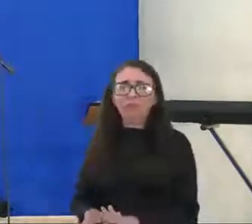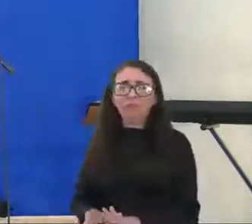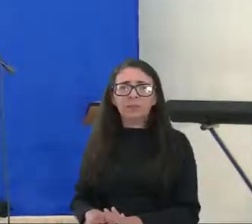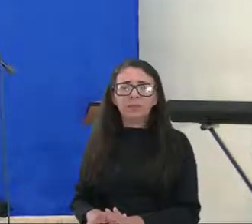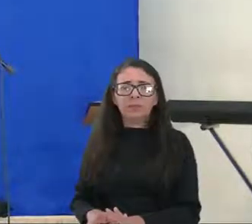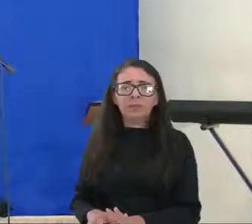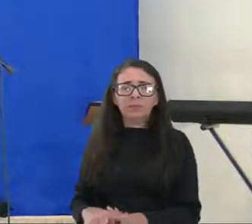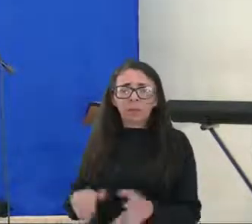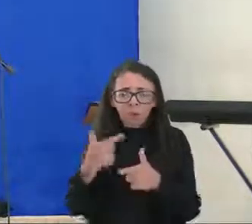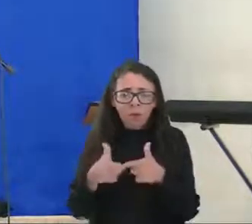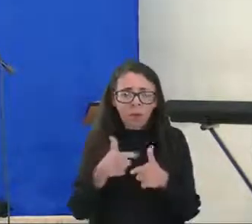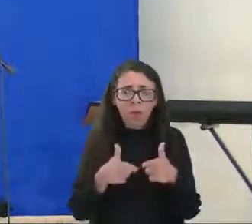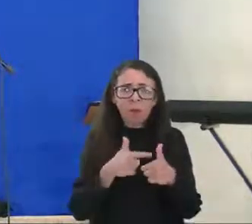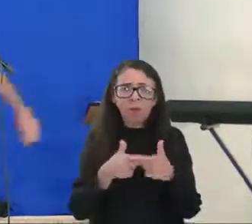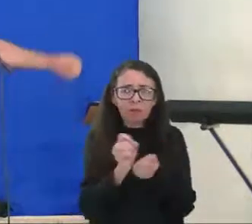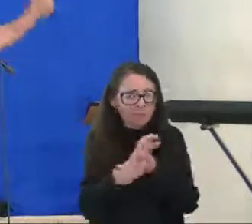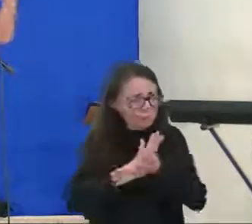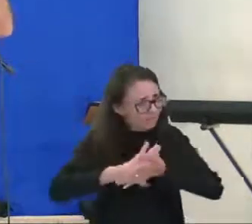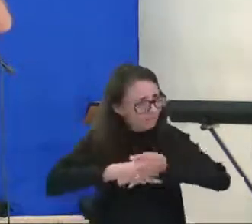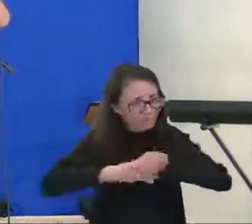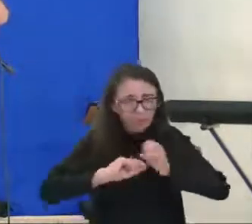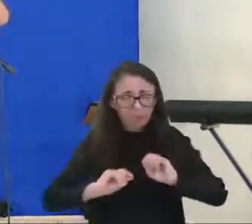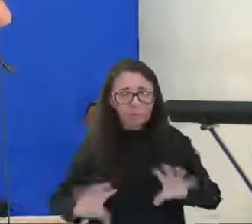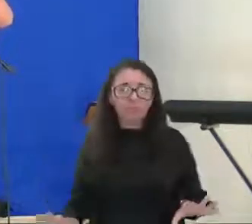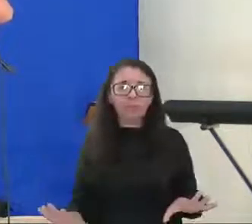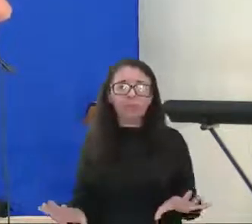sinto o primeiro devedor aqui, vai.